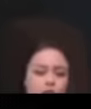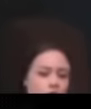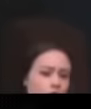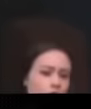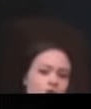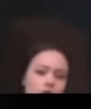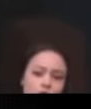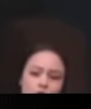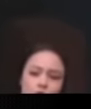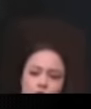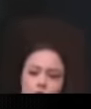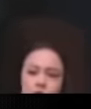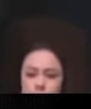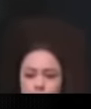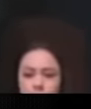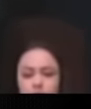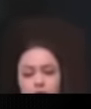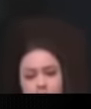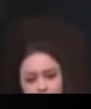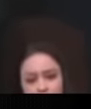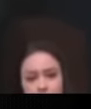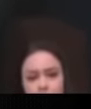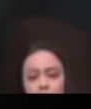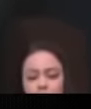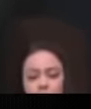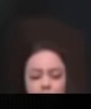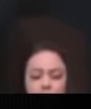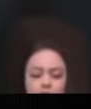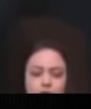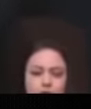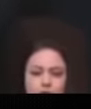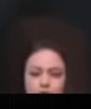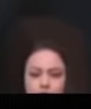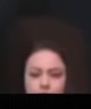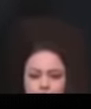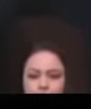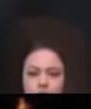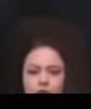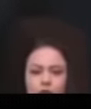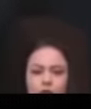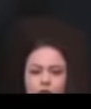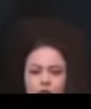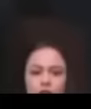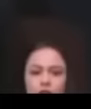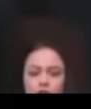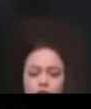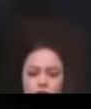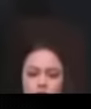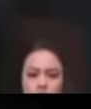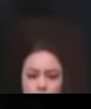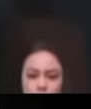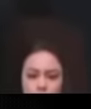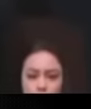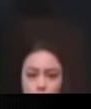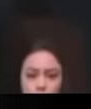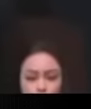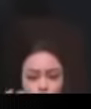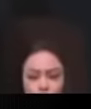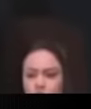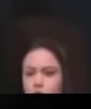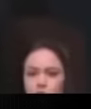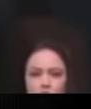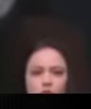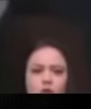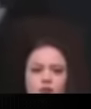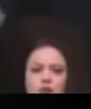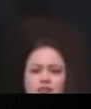recursos correspondentes. Então, por exemplo, se no primeiro grau, na impugnação por meio da sentença, o juiz desconsiderou,